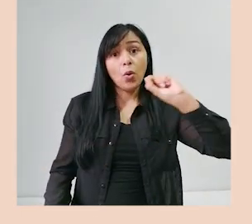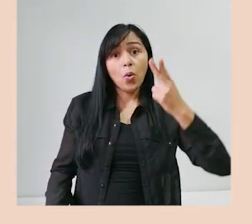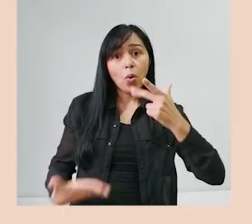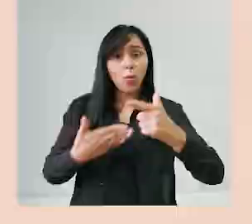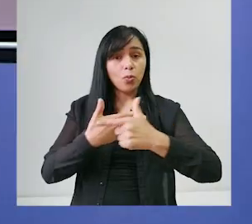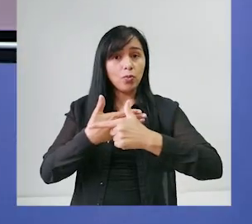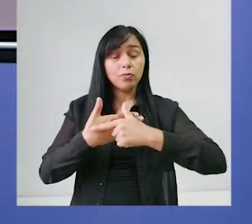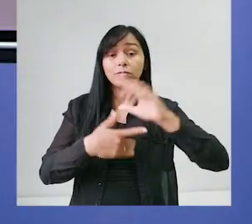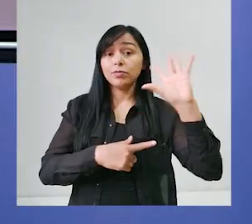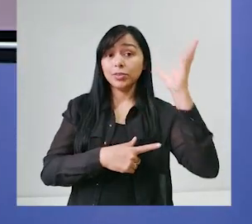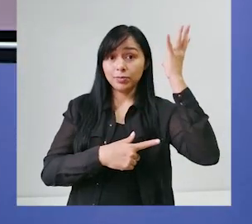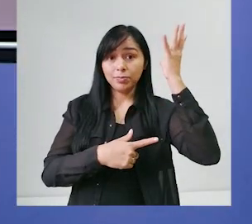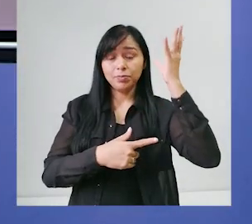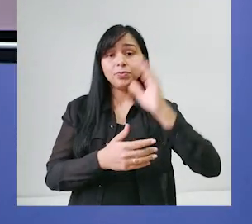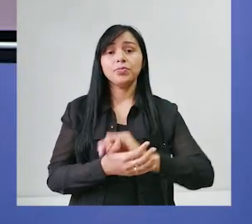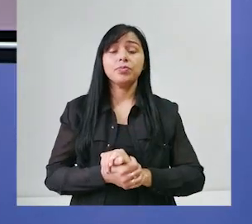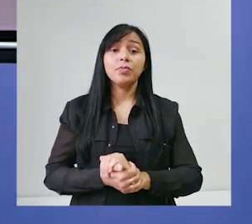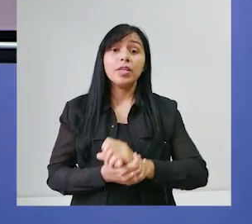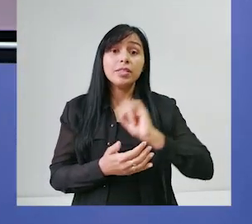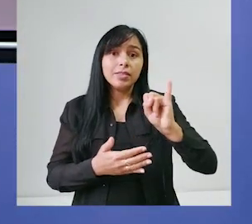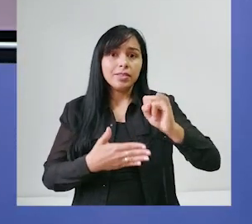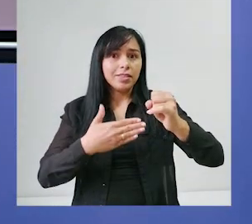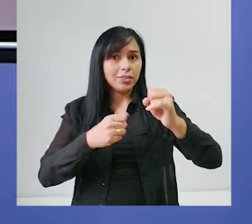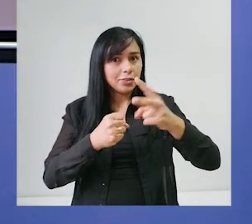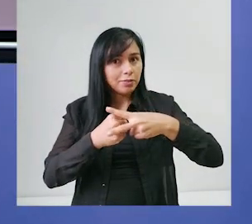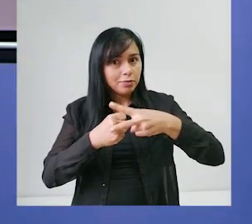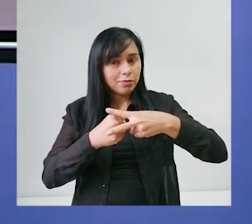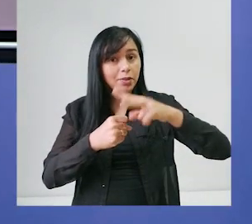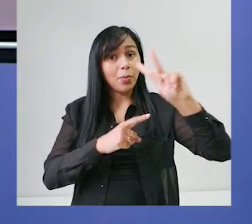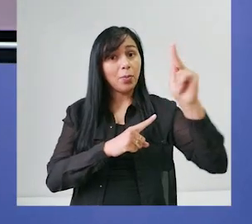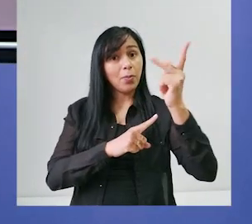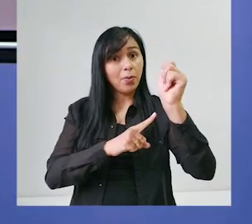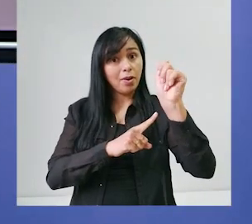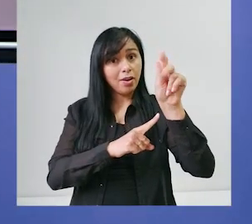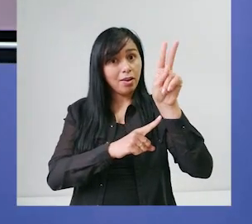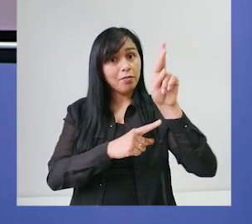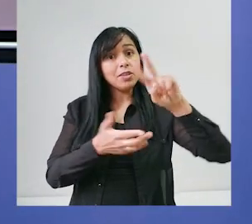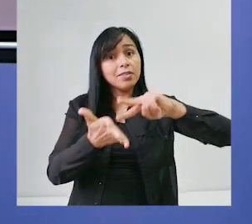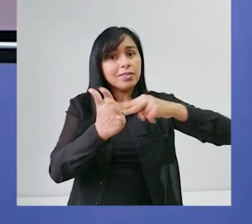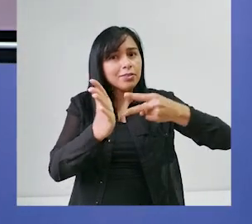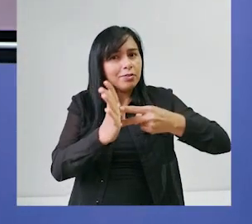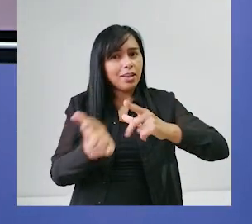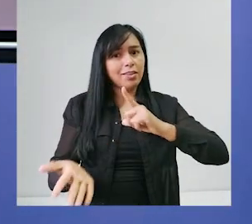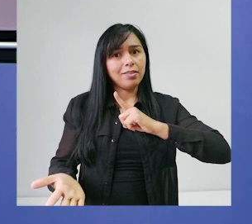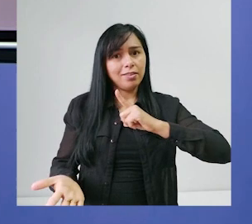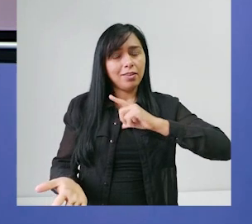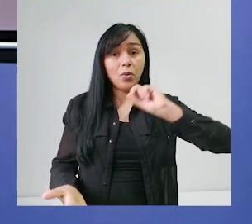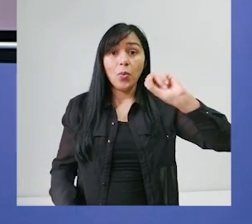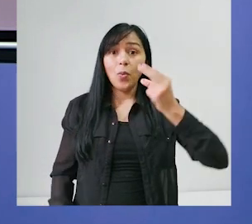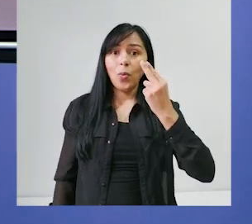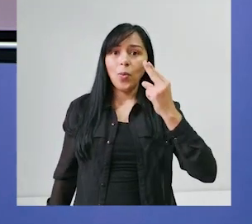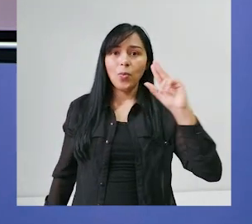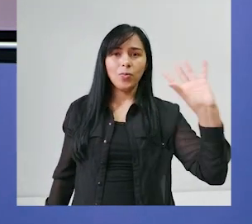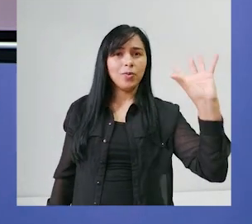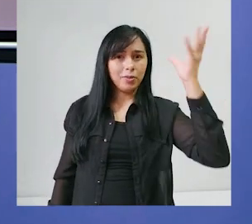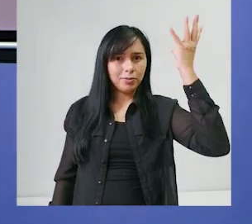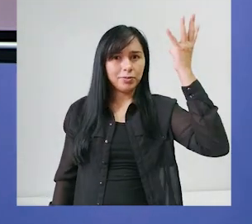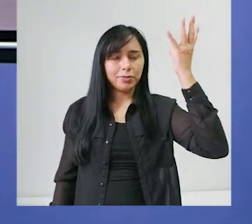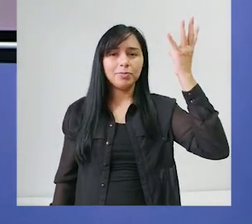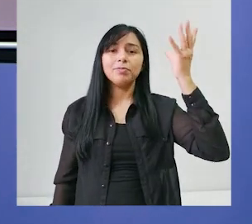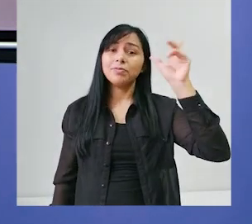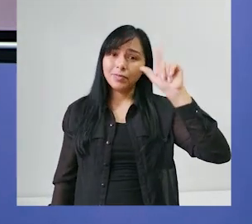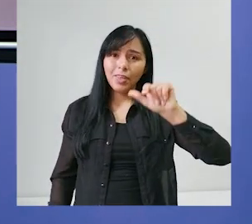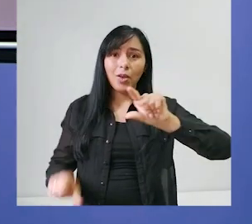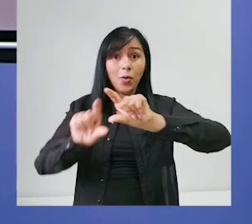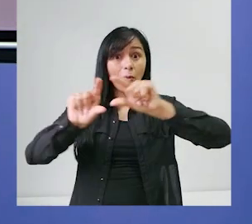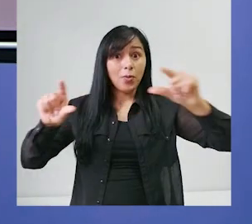o verbo haver no mesmo sentido do verbo existir ou o verbo haver indicando um acontecimento nós